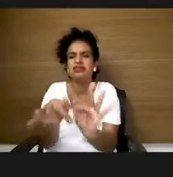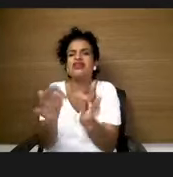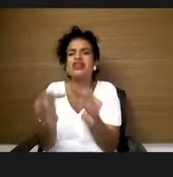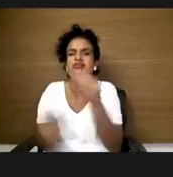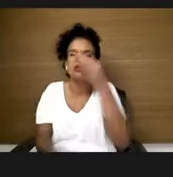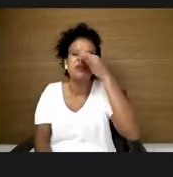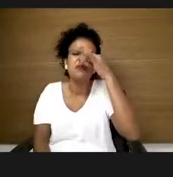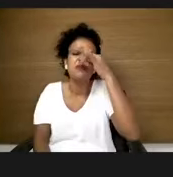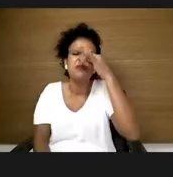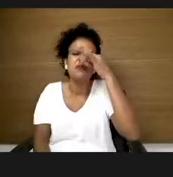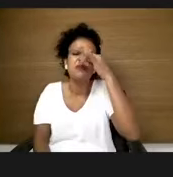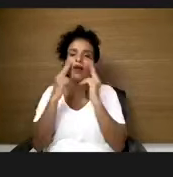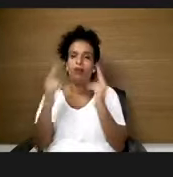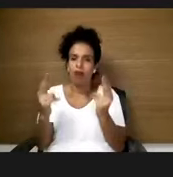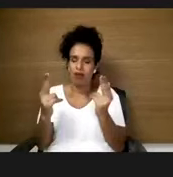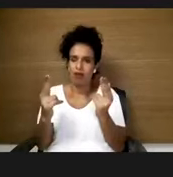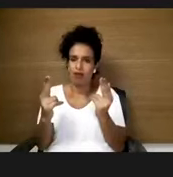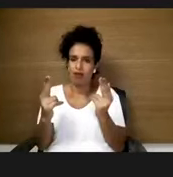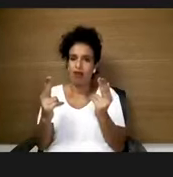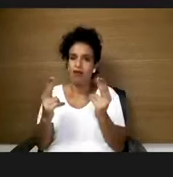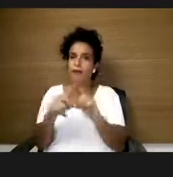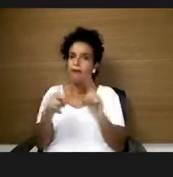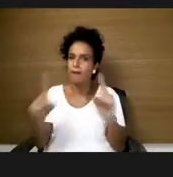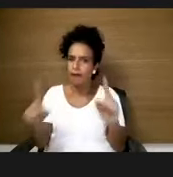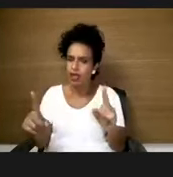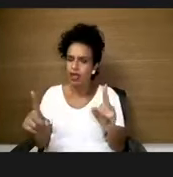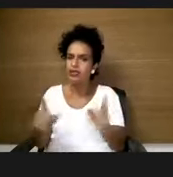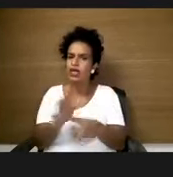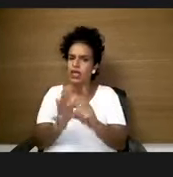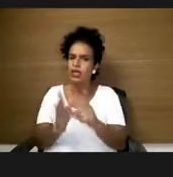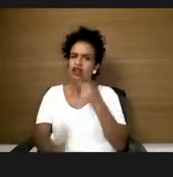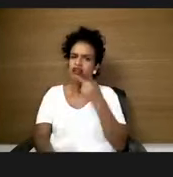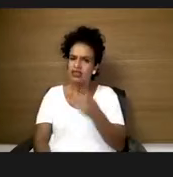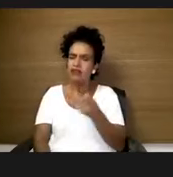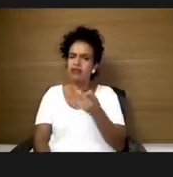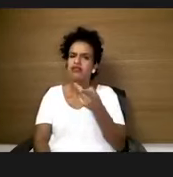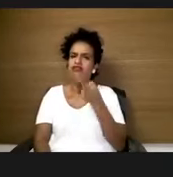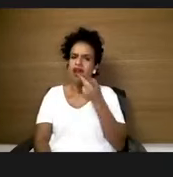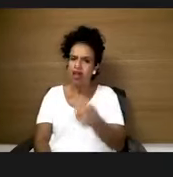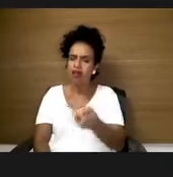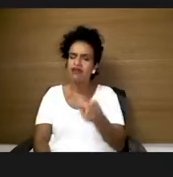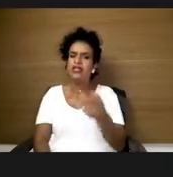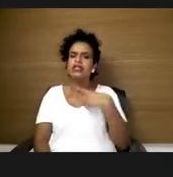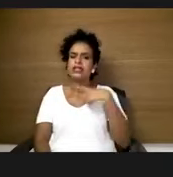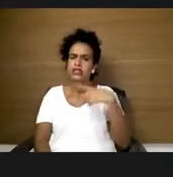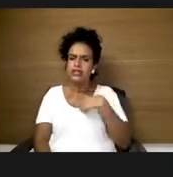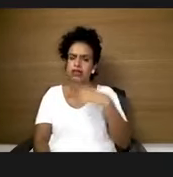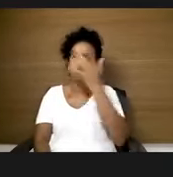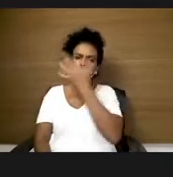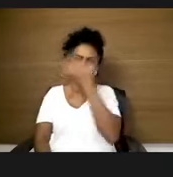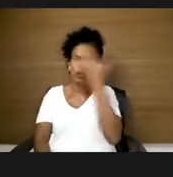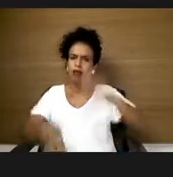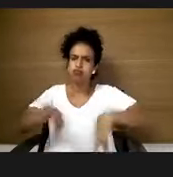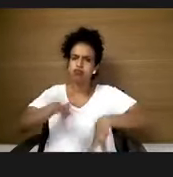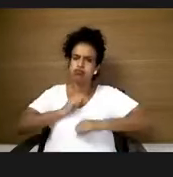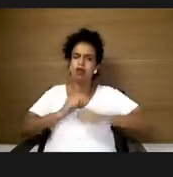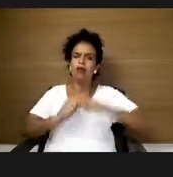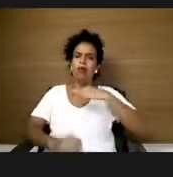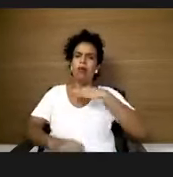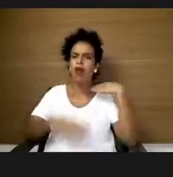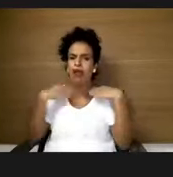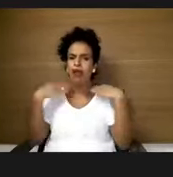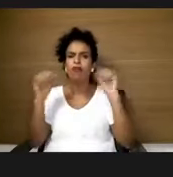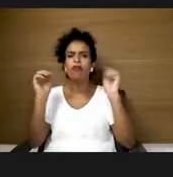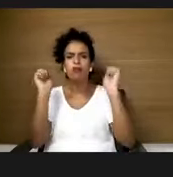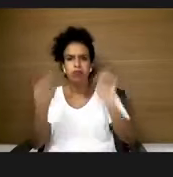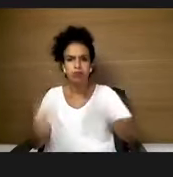lógica era de que ia matar, porque o poder público e as estruturas públicas não poderiam atender aqueles mais necessitados, que seriam os